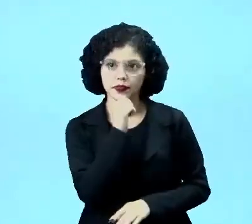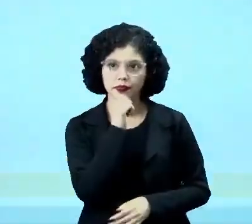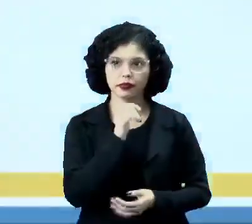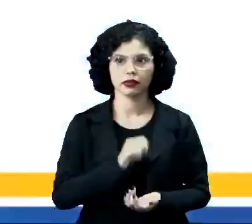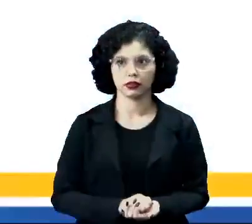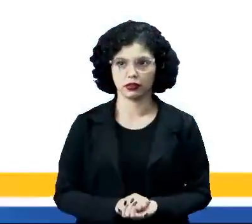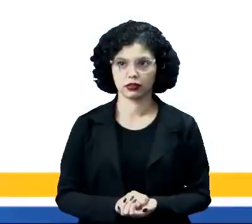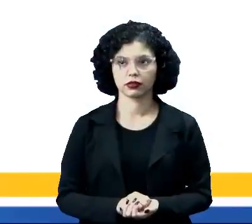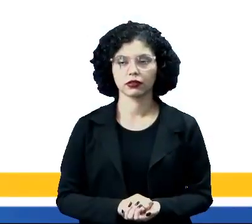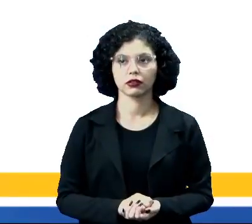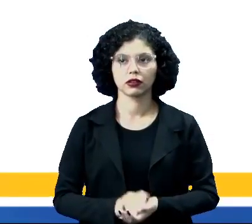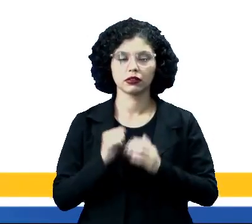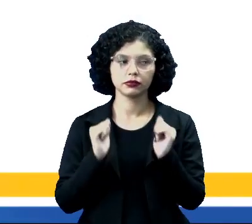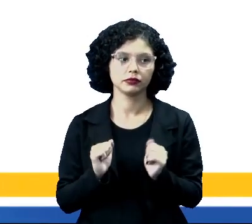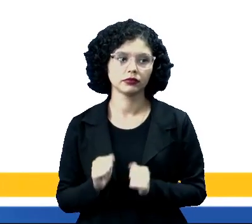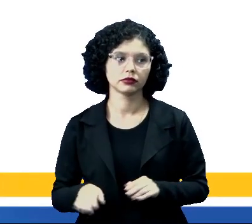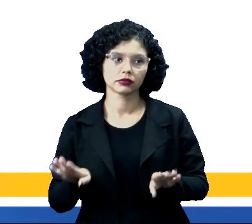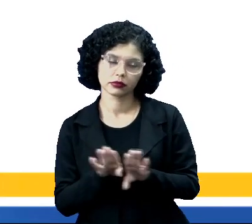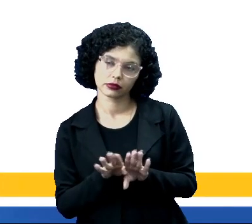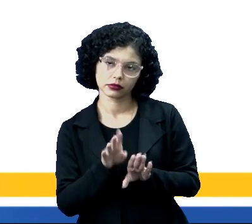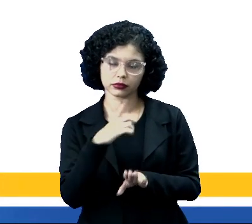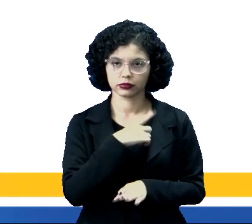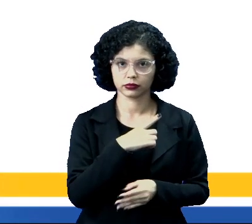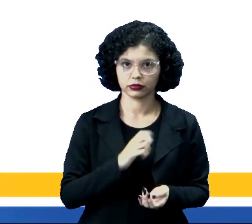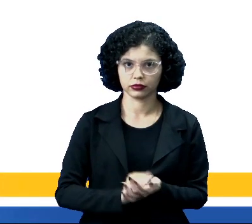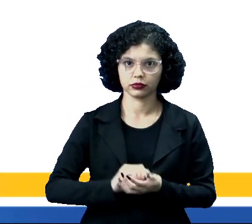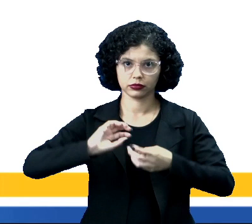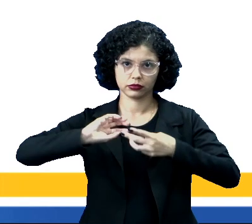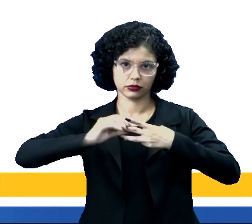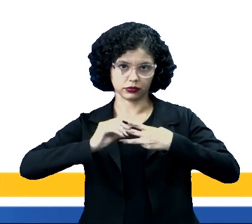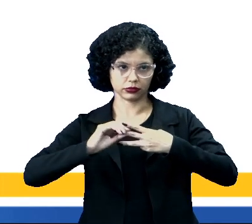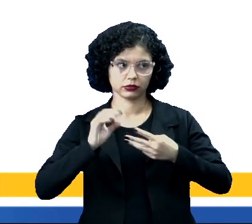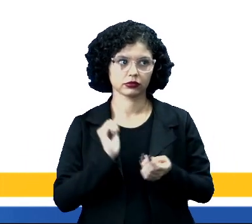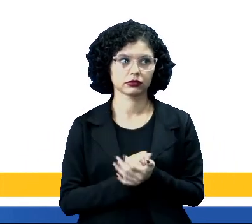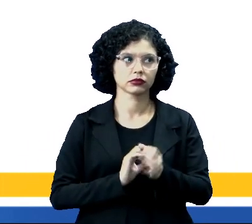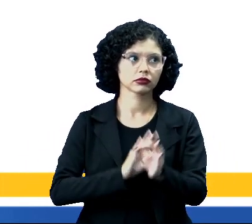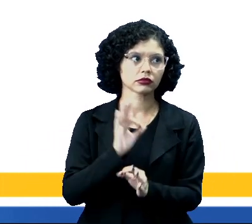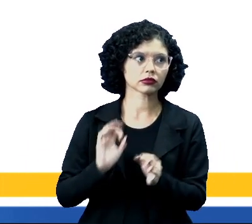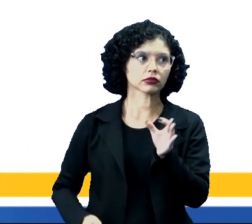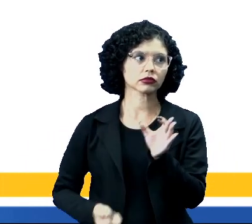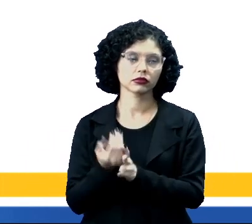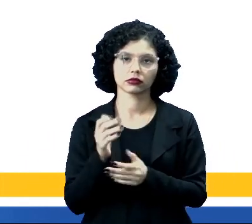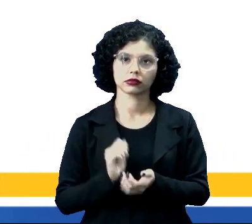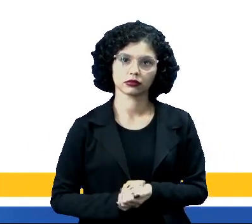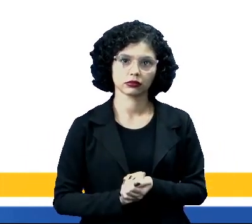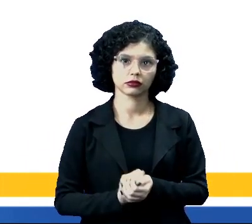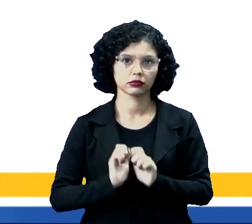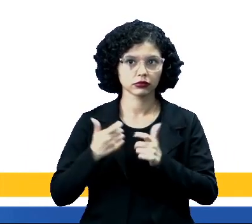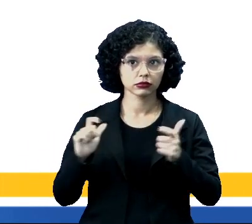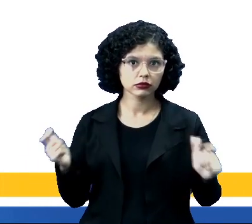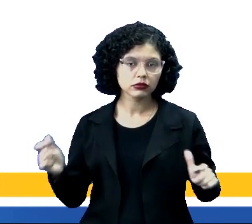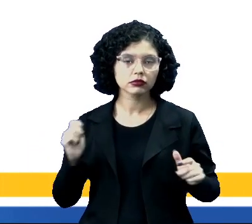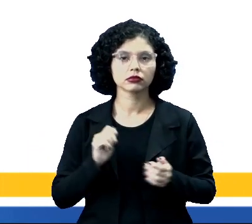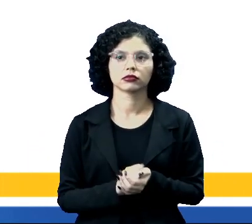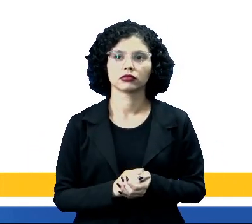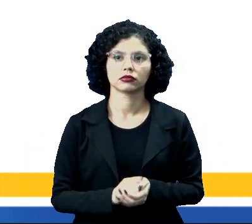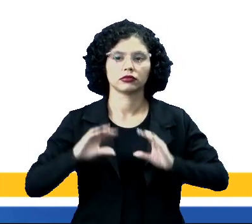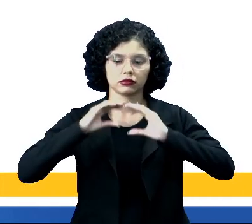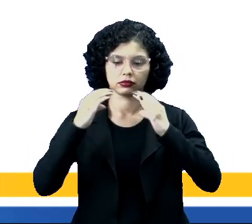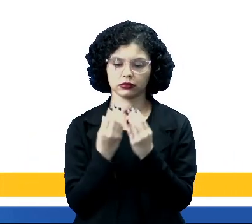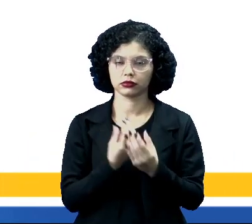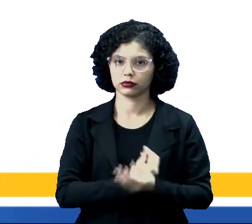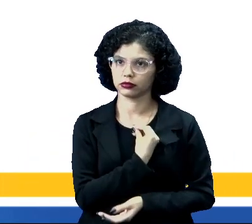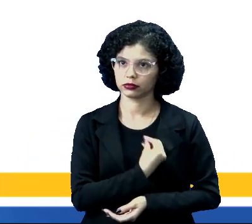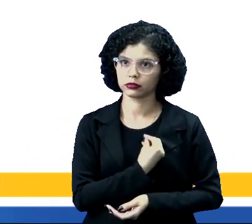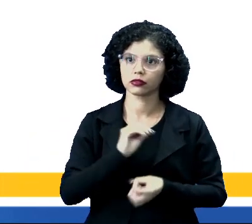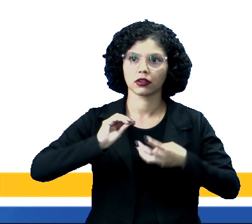disso, a gente pode ver também que a célula que forma o organismo de muitos dos seres vivos, ela vai ser aí